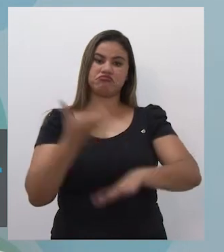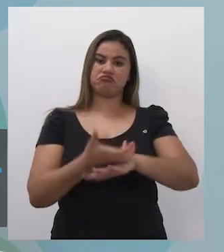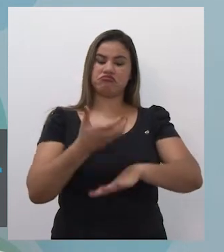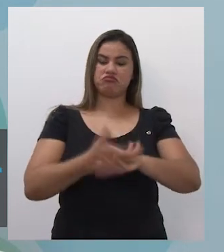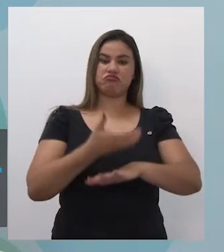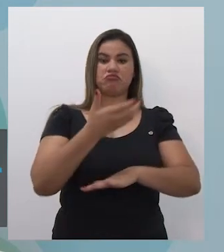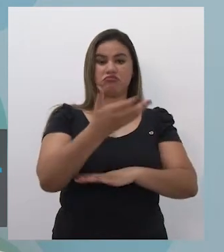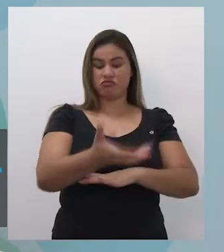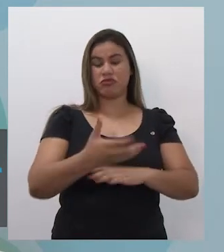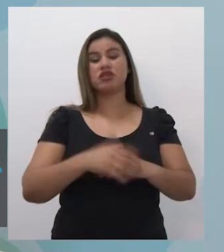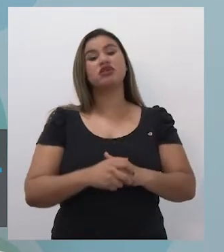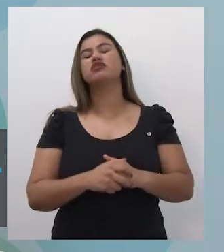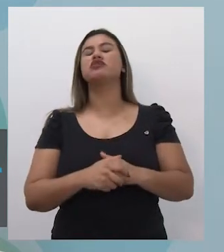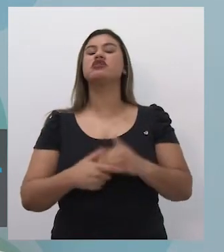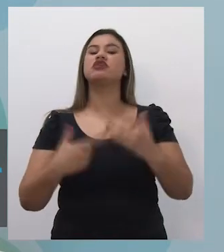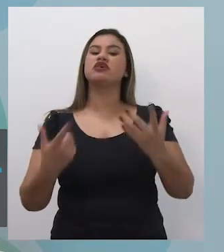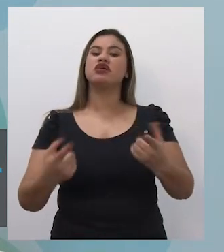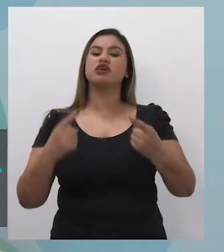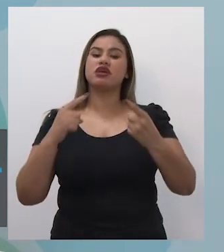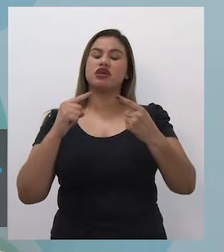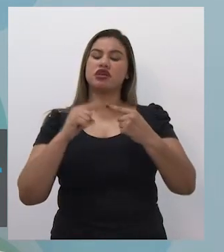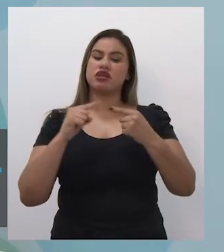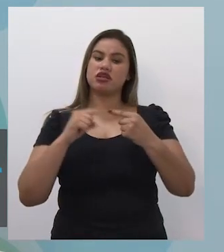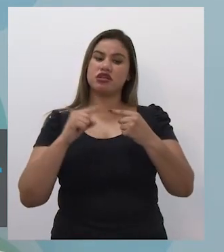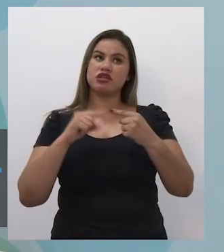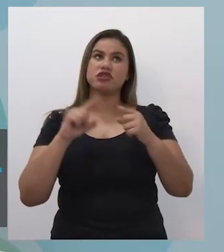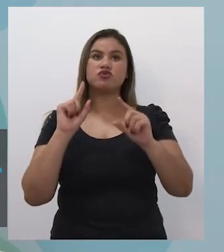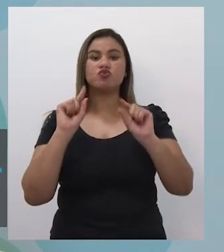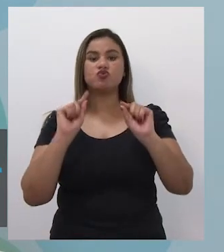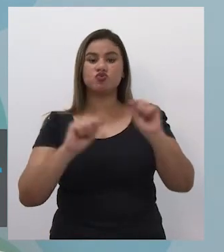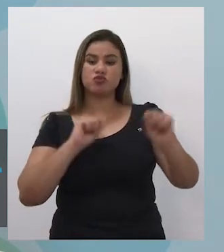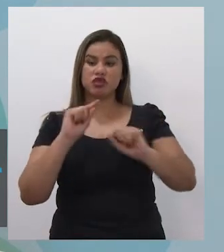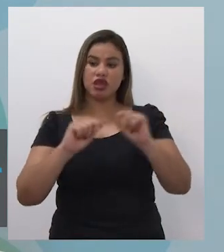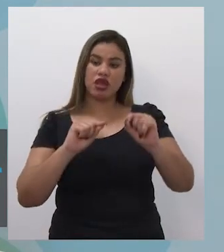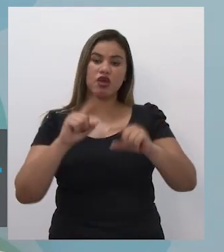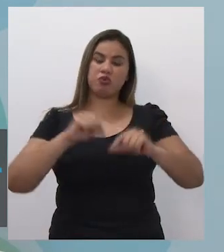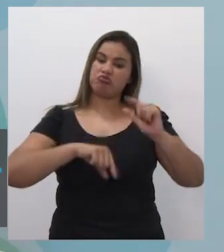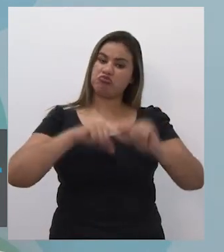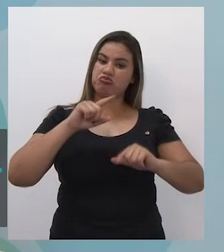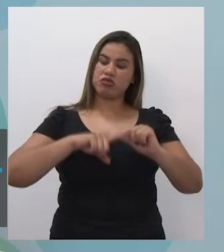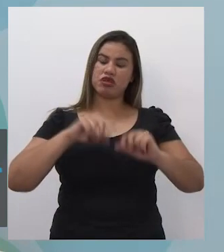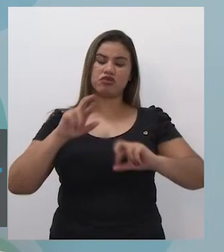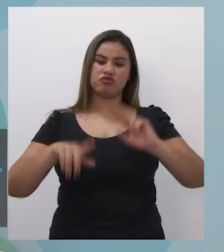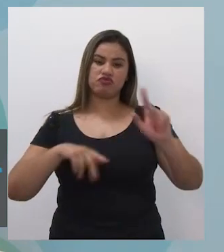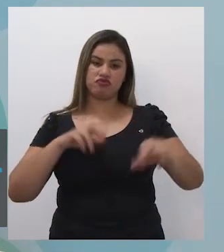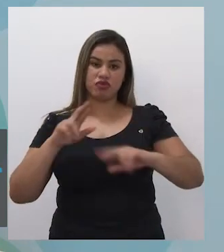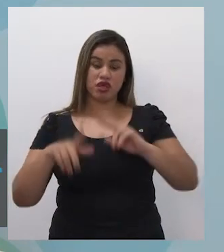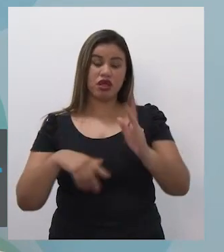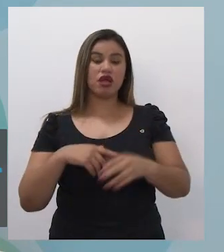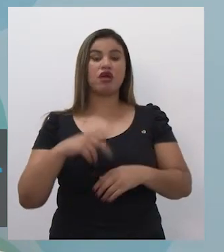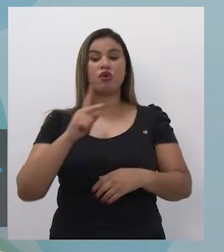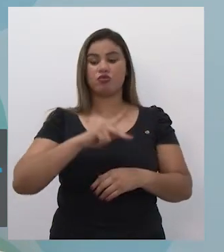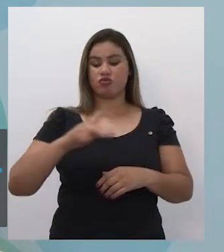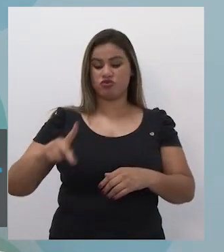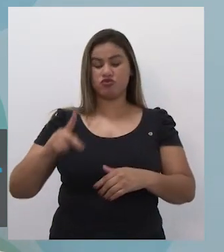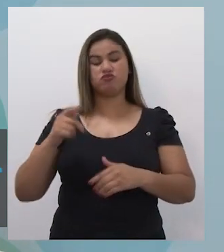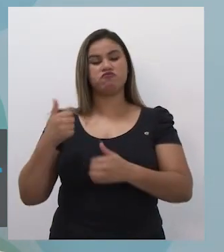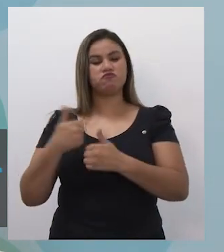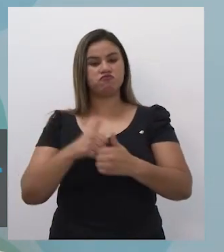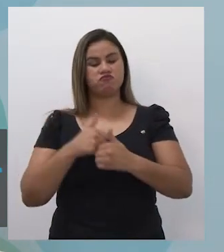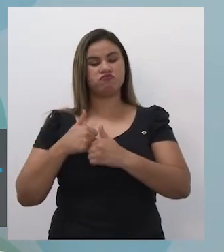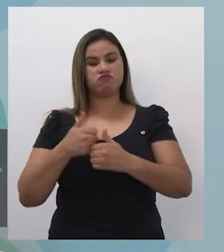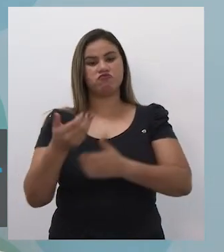mediação dos objetos de conhecimento dos diferentes componentes, a importância da tutoria, né, do acompanhamento, da mediação